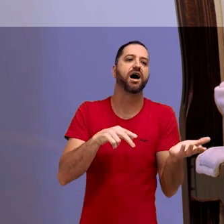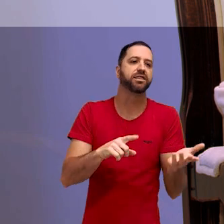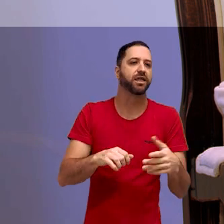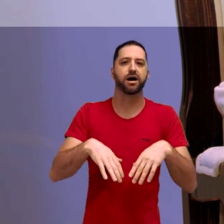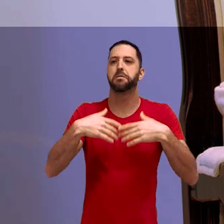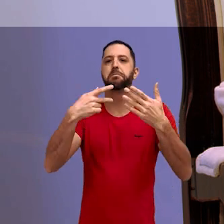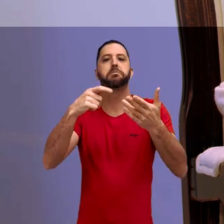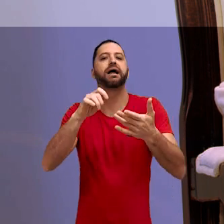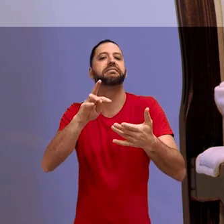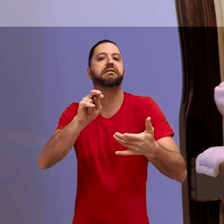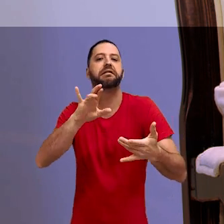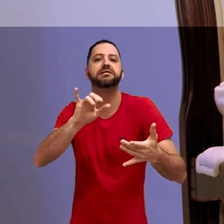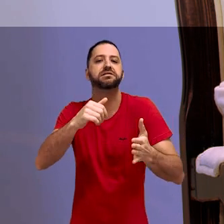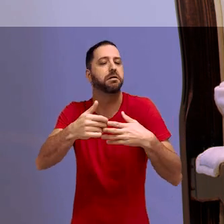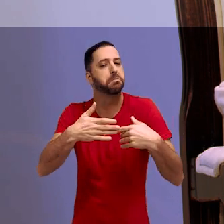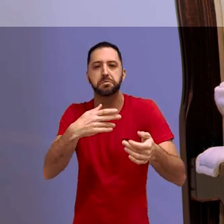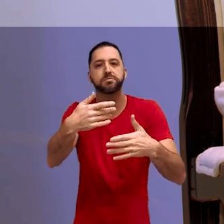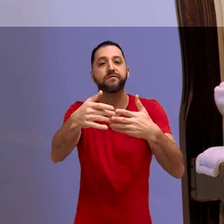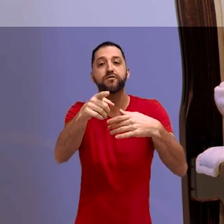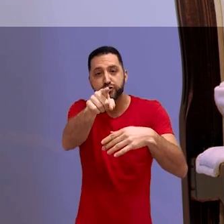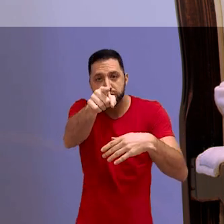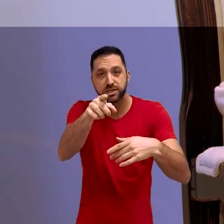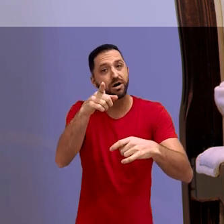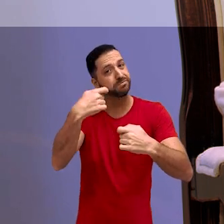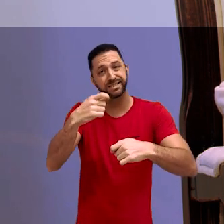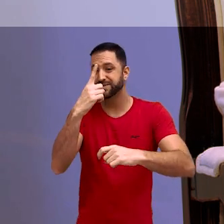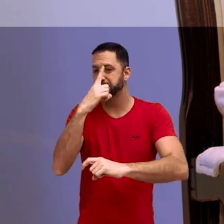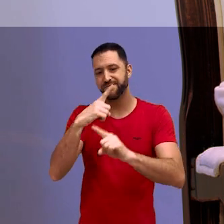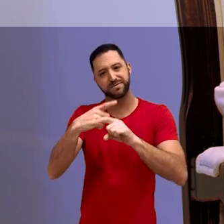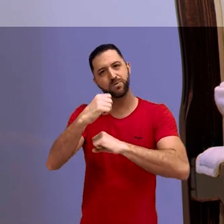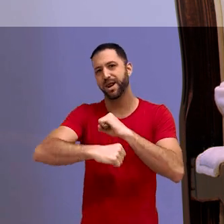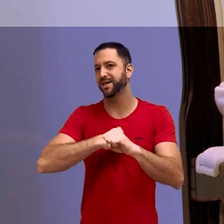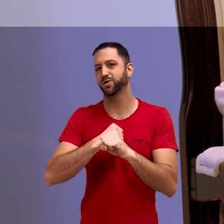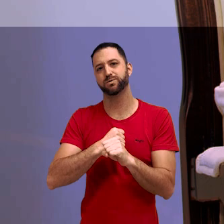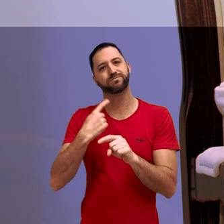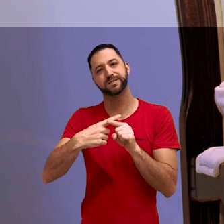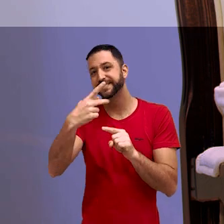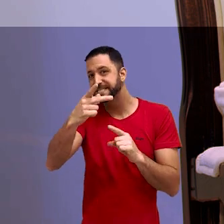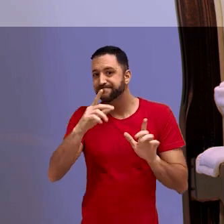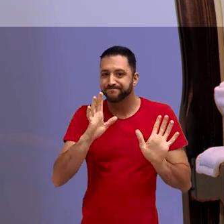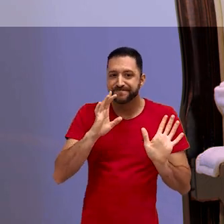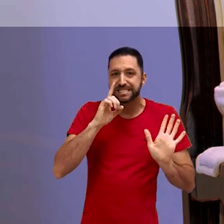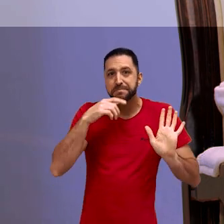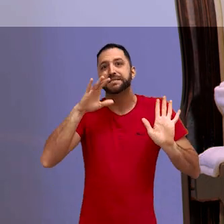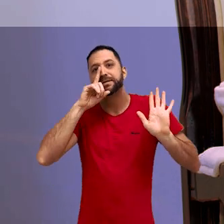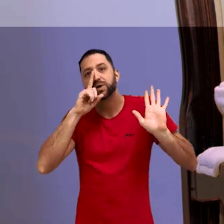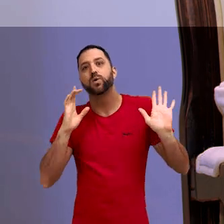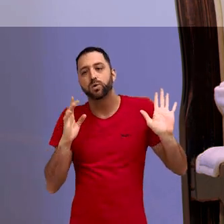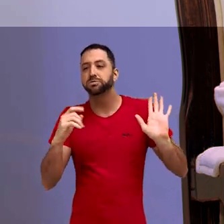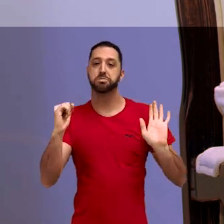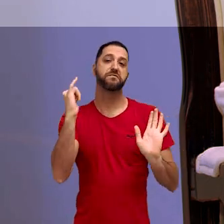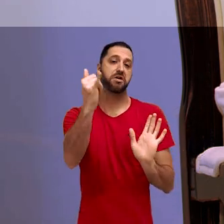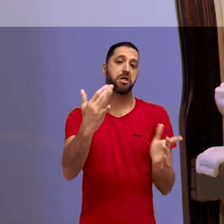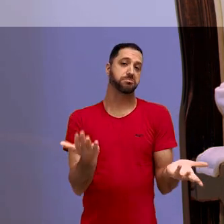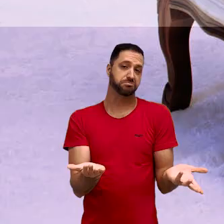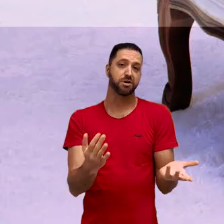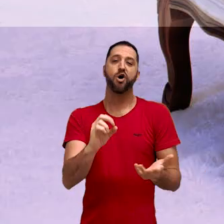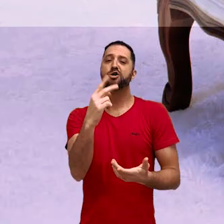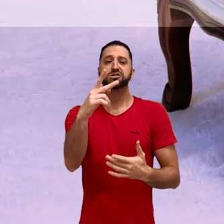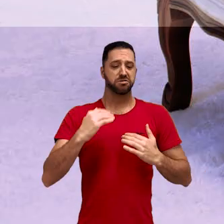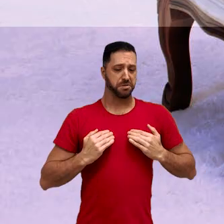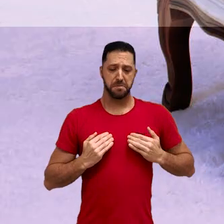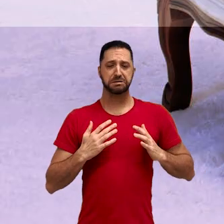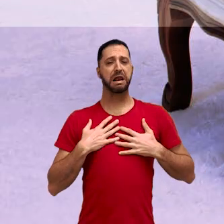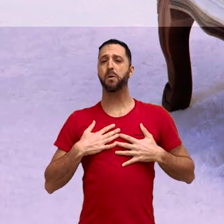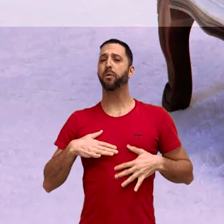Fernanda ou Patrícia, você tem que fazer no intervalo uma vez por ano, porque eu preciso de uma atenção maior na tua mama. Então,